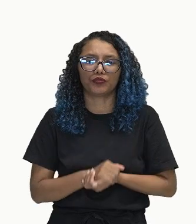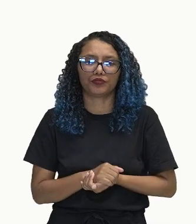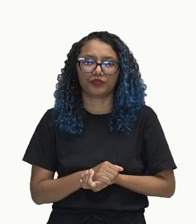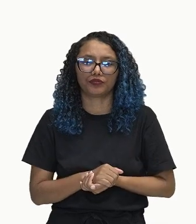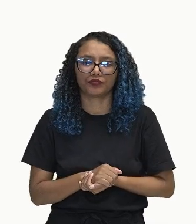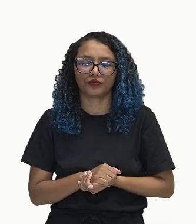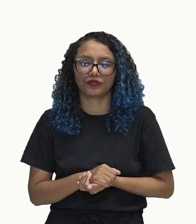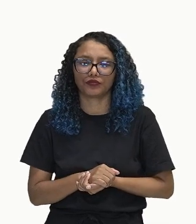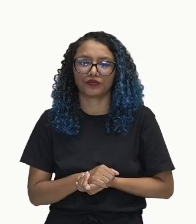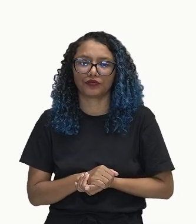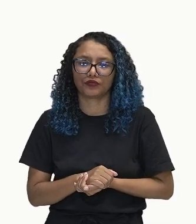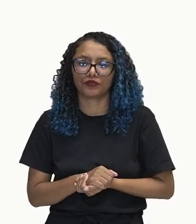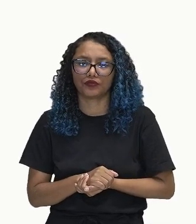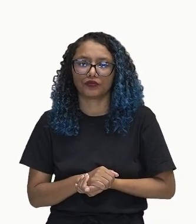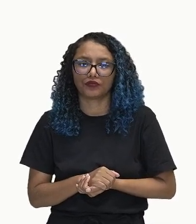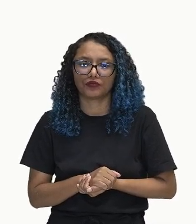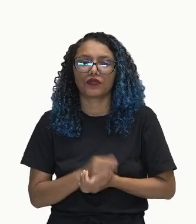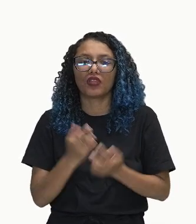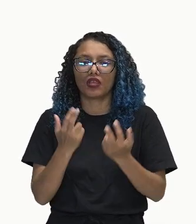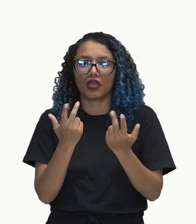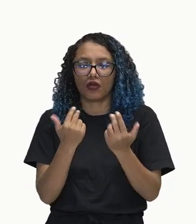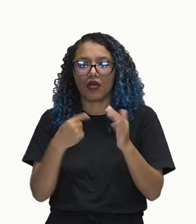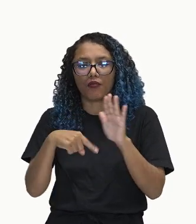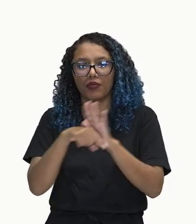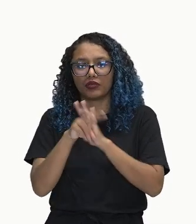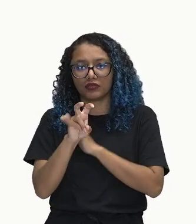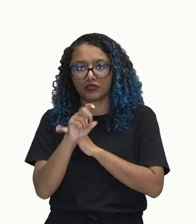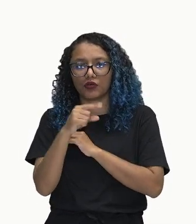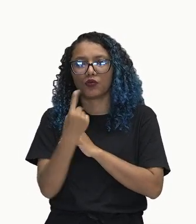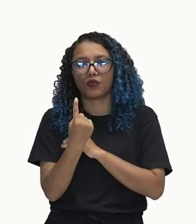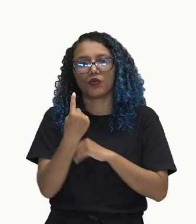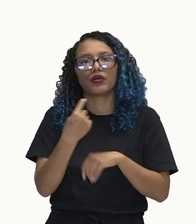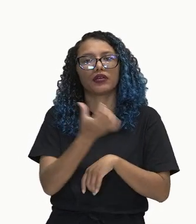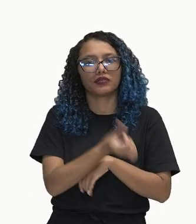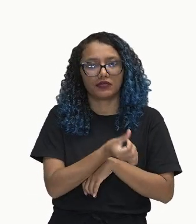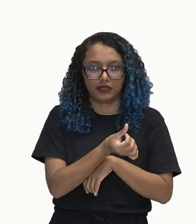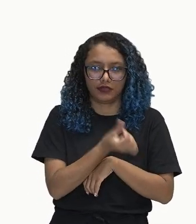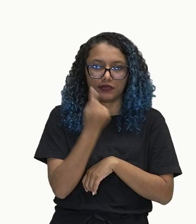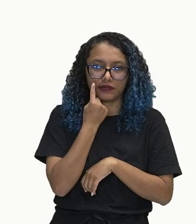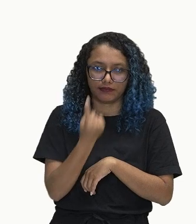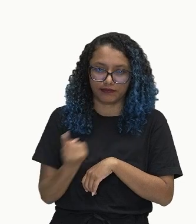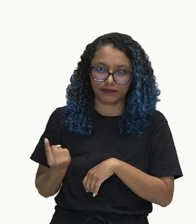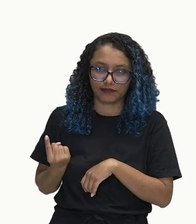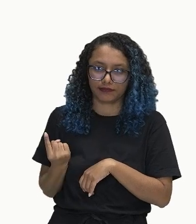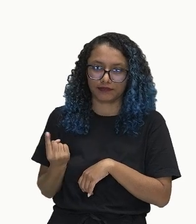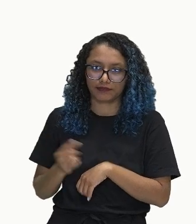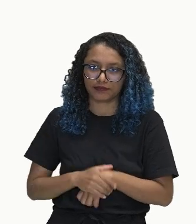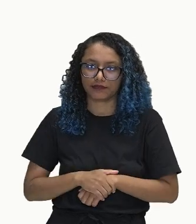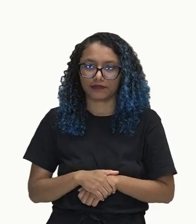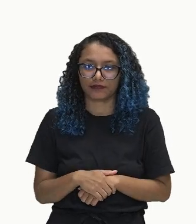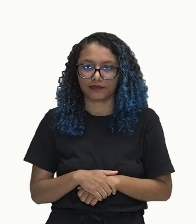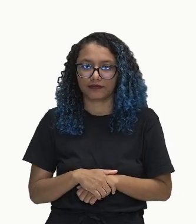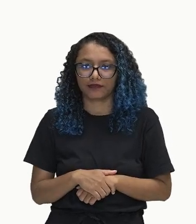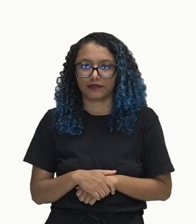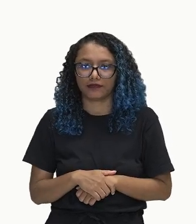quem? São iguais a menos 5, a 1 e a 6. E é justamente isso que você deve prestar atenção.